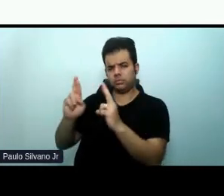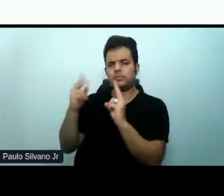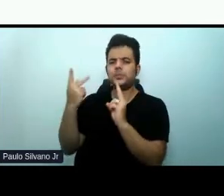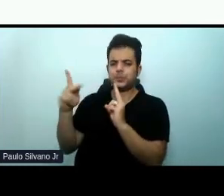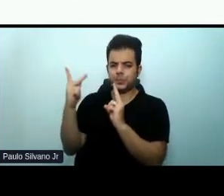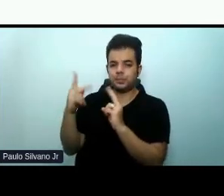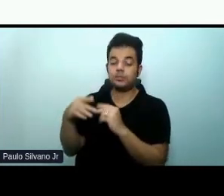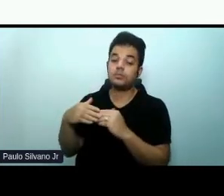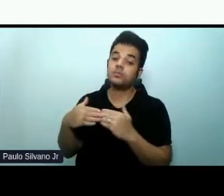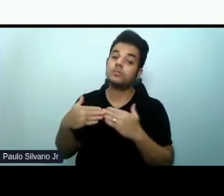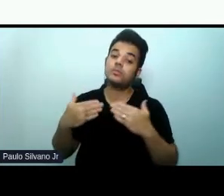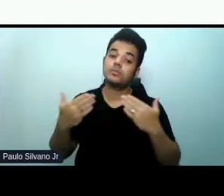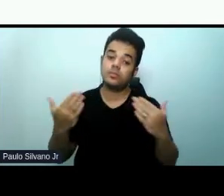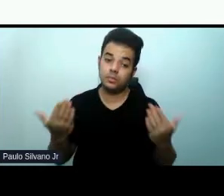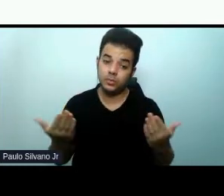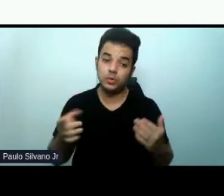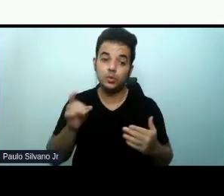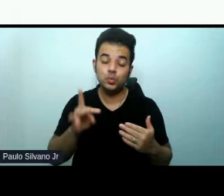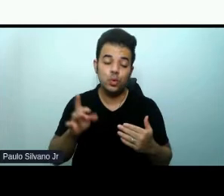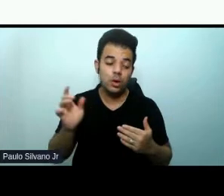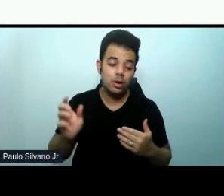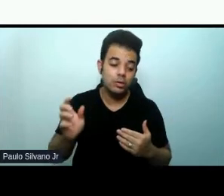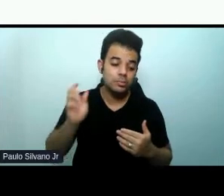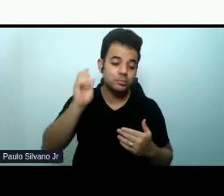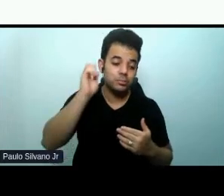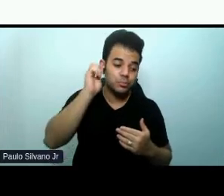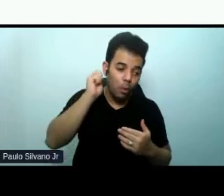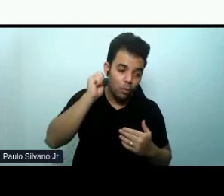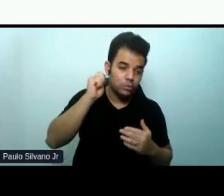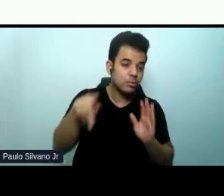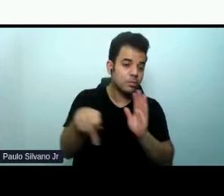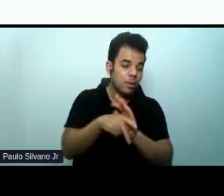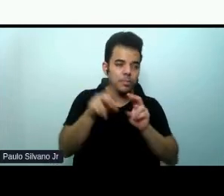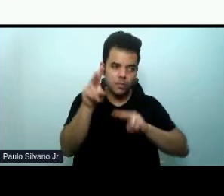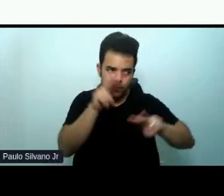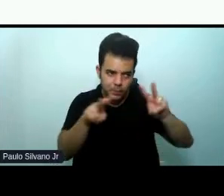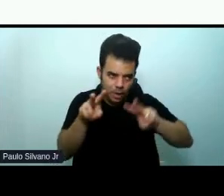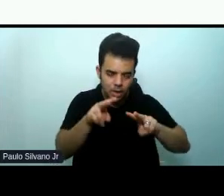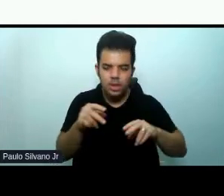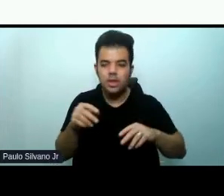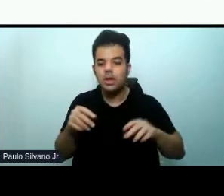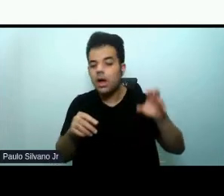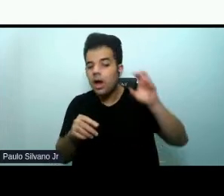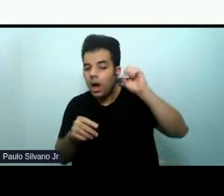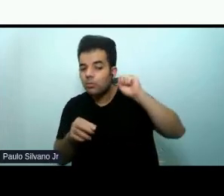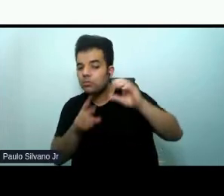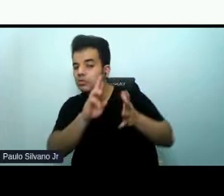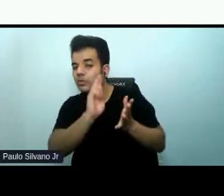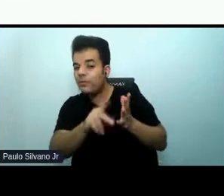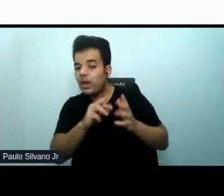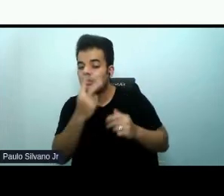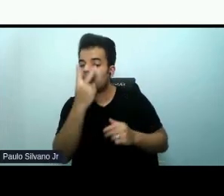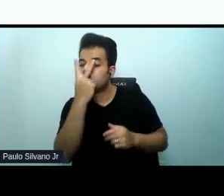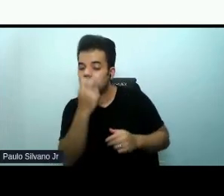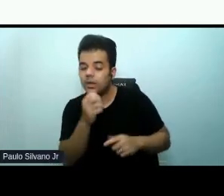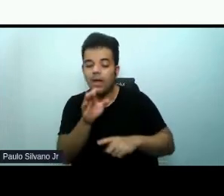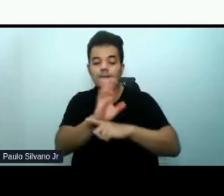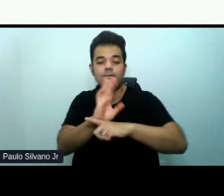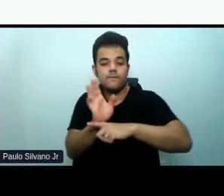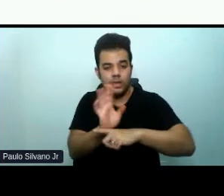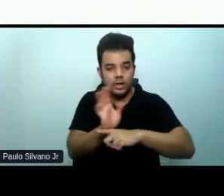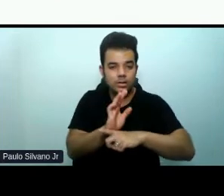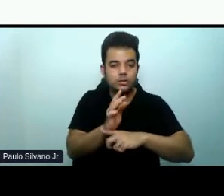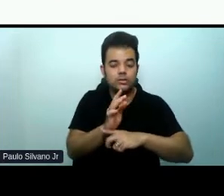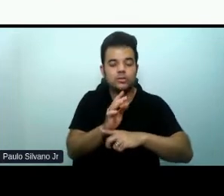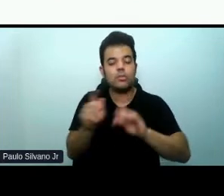Então, um áudio para pessoas que enxergam, um áudio para pessoas que não enxergam e um vídeo para